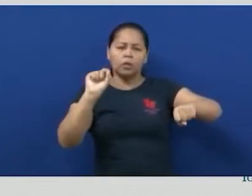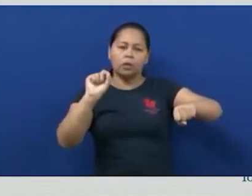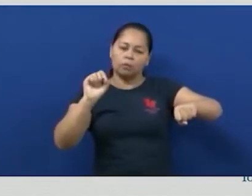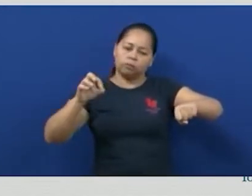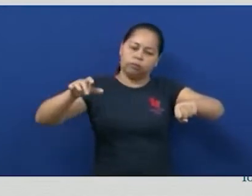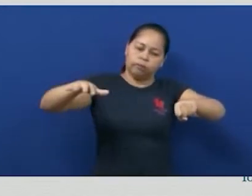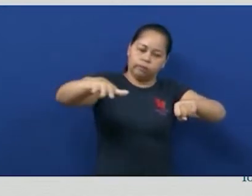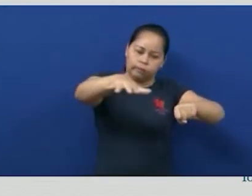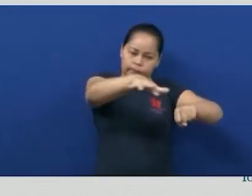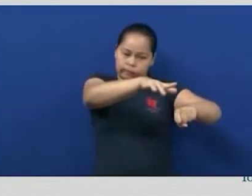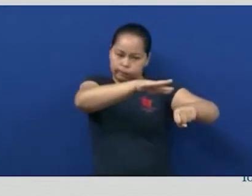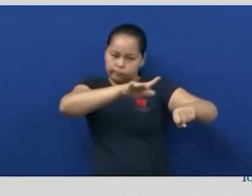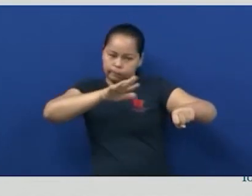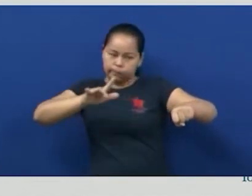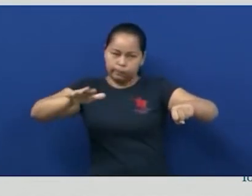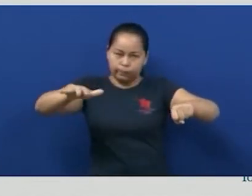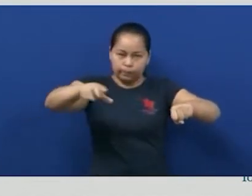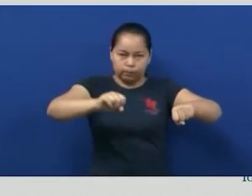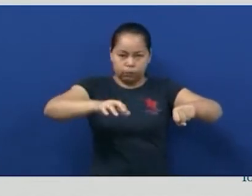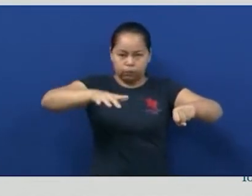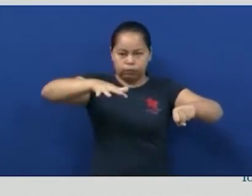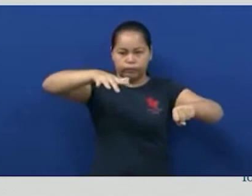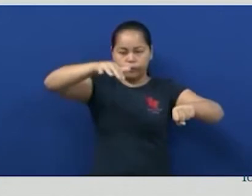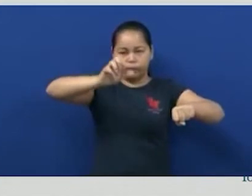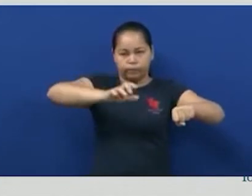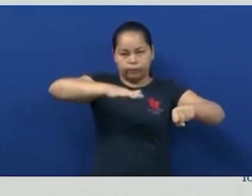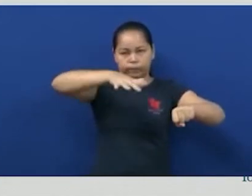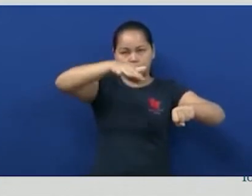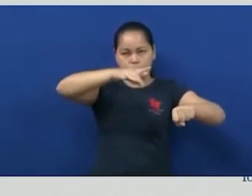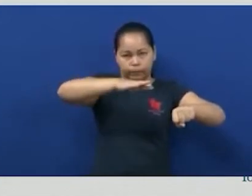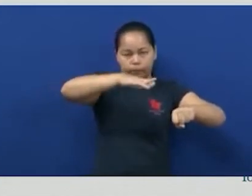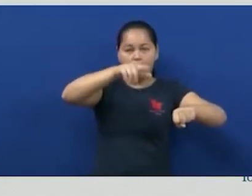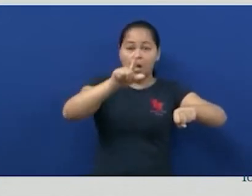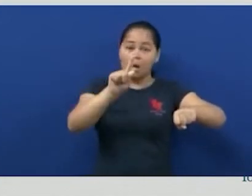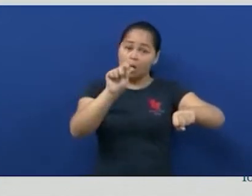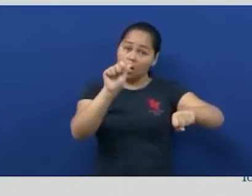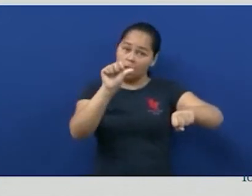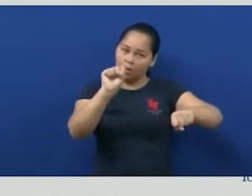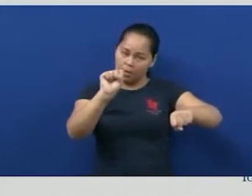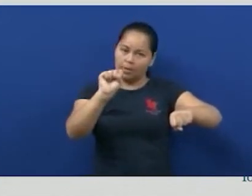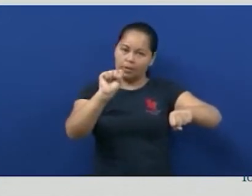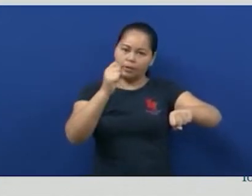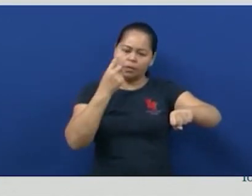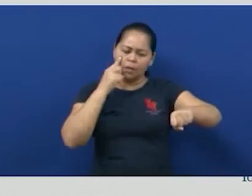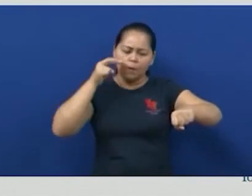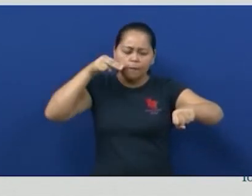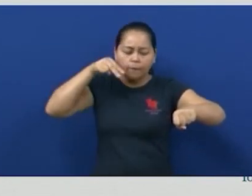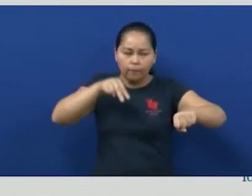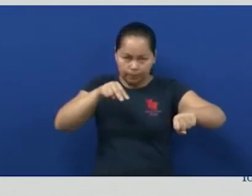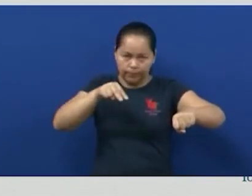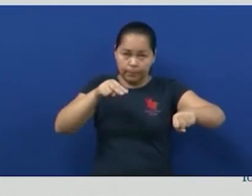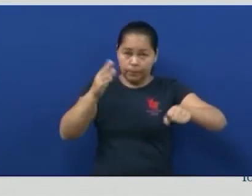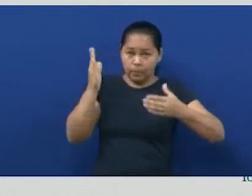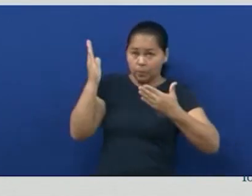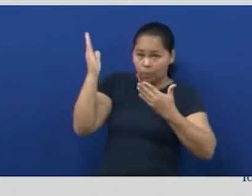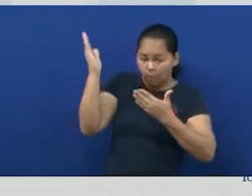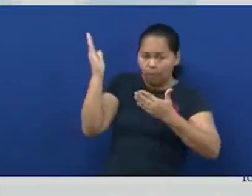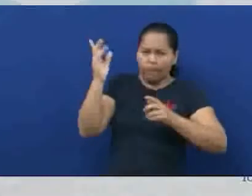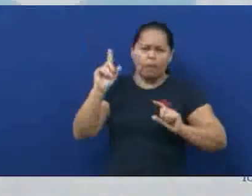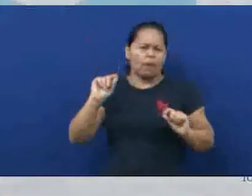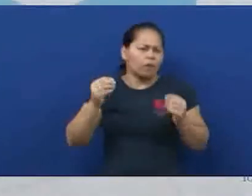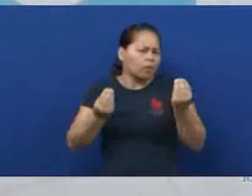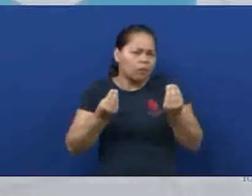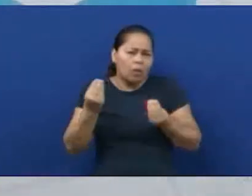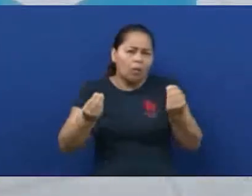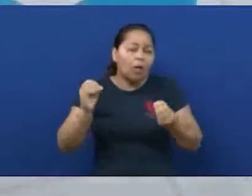proveniente da chama ali do gás. Esses processos acontecem